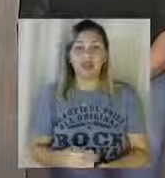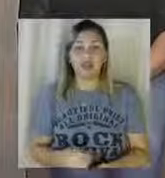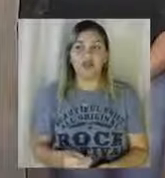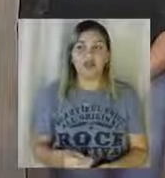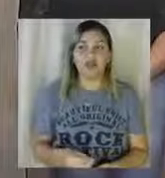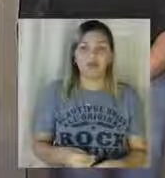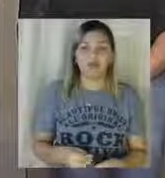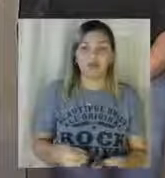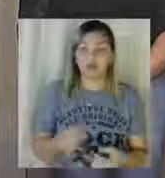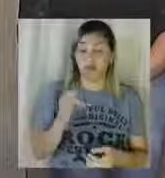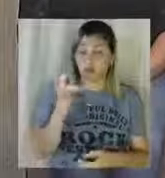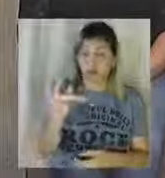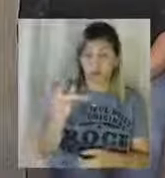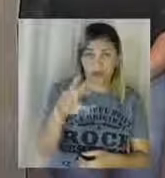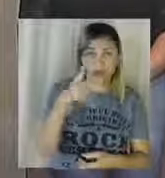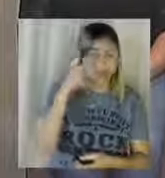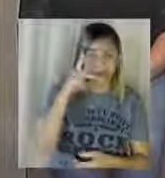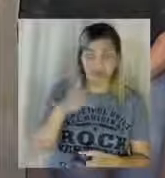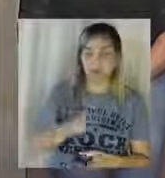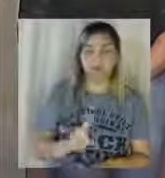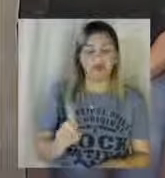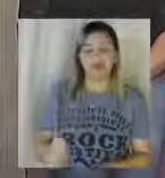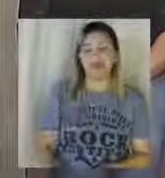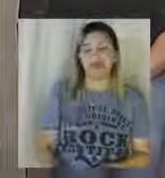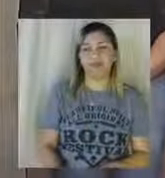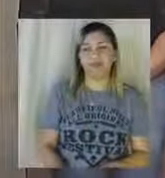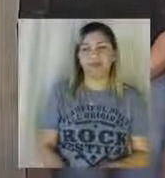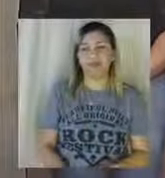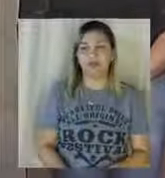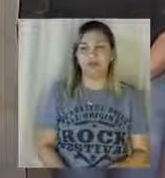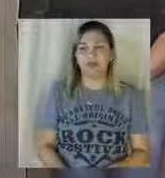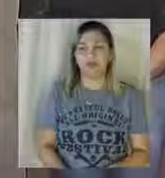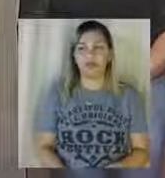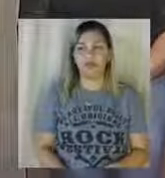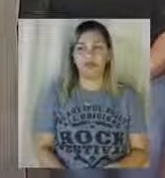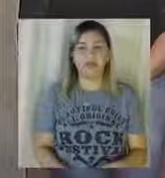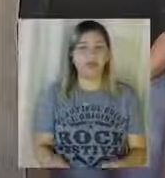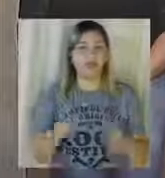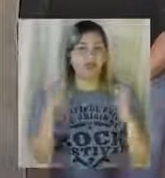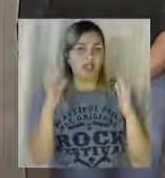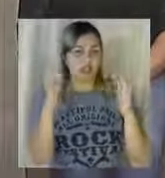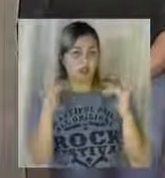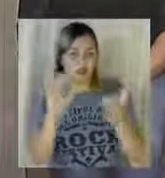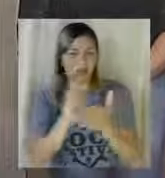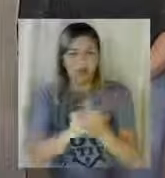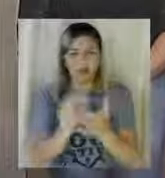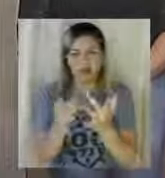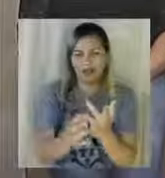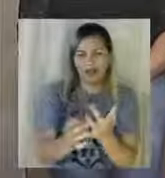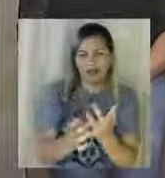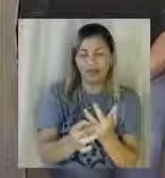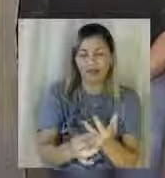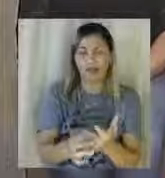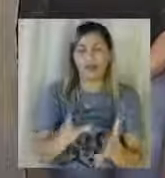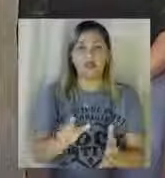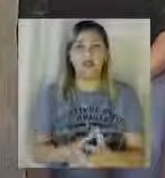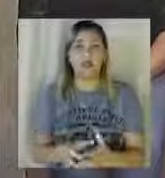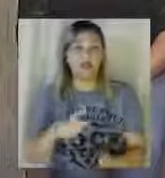Coitadinha, não tem futuro. Ela não é capaz de namorar, de casar, de ter uma